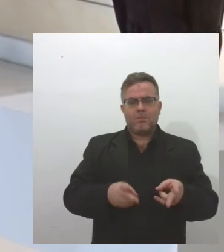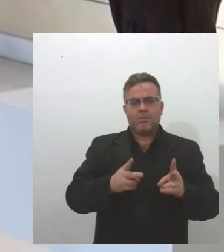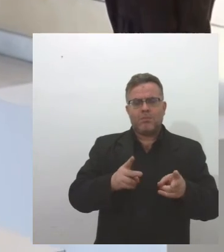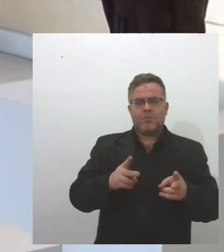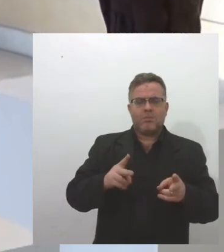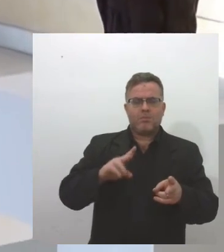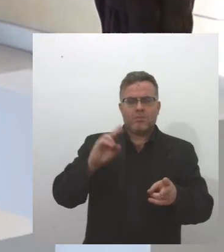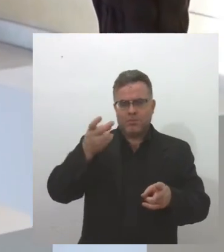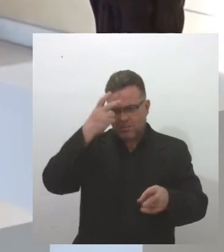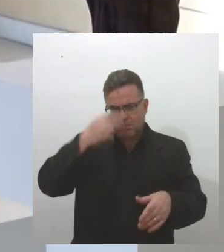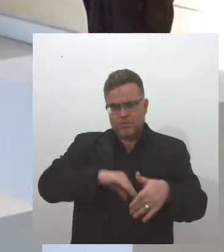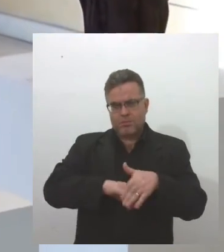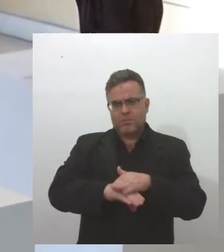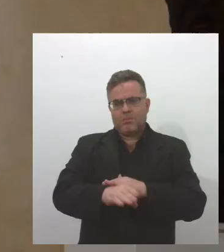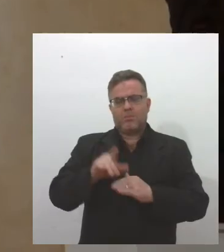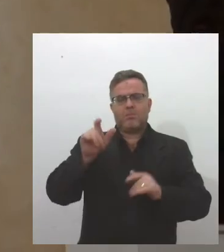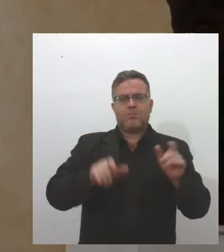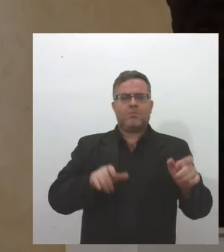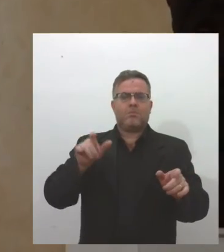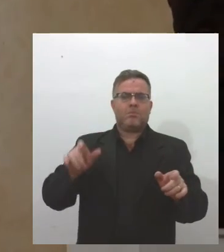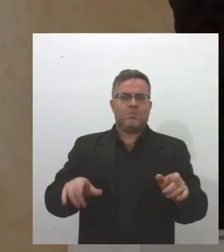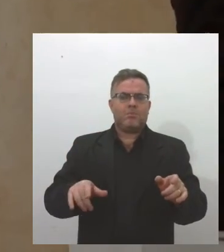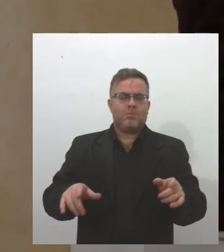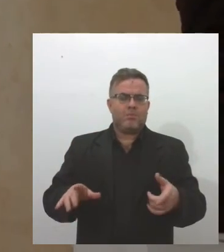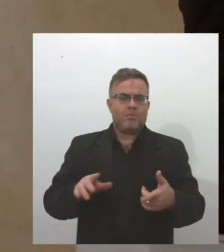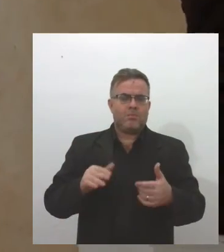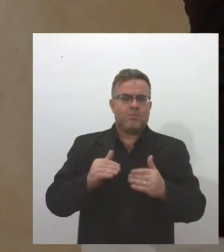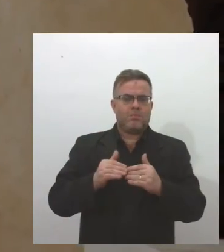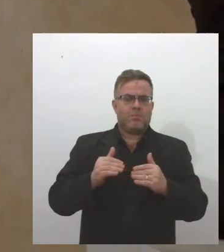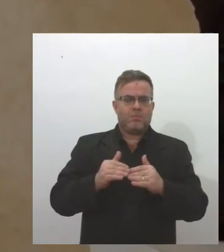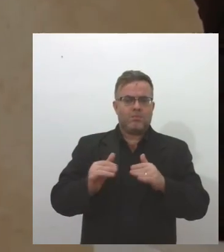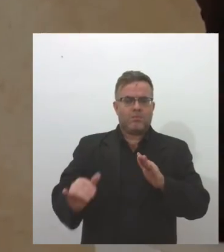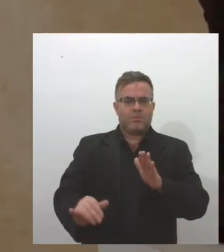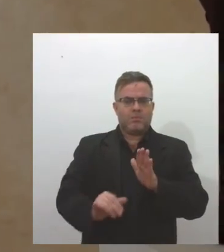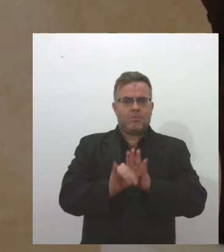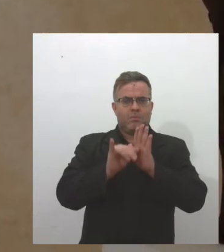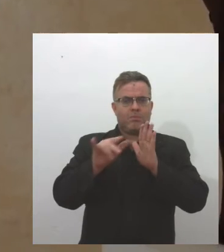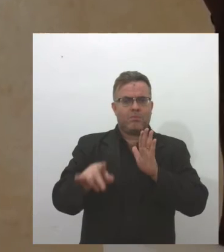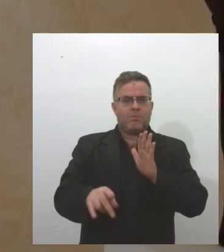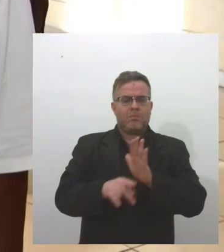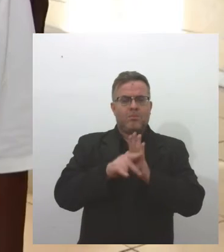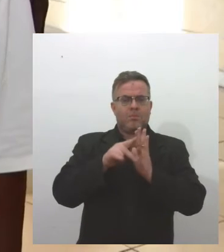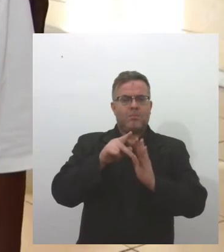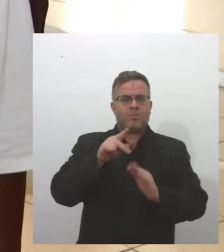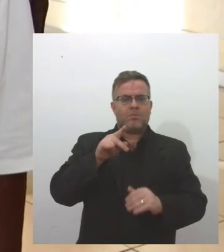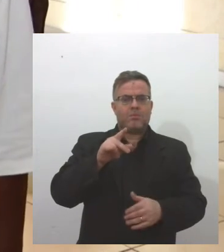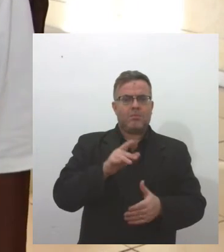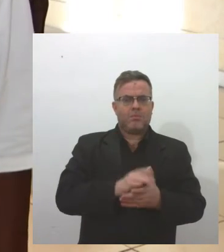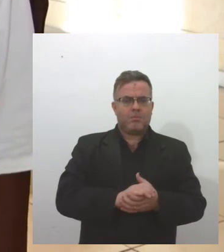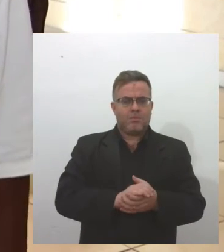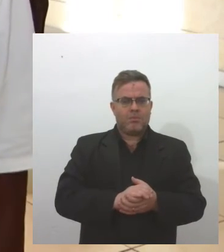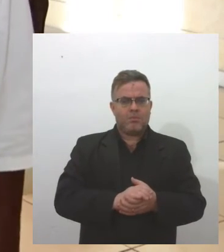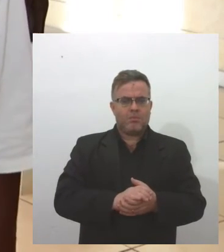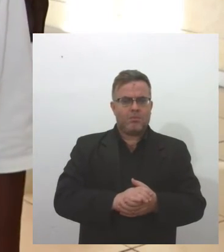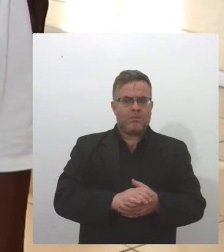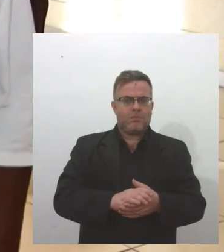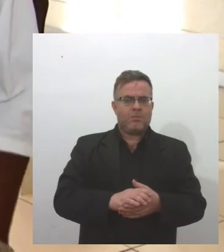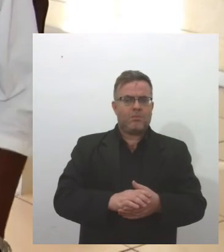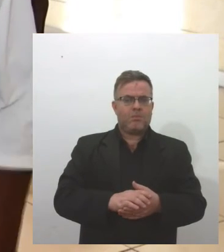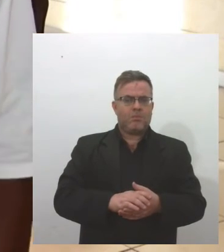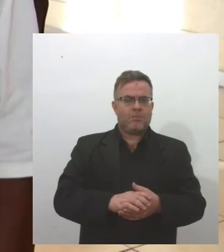caráter expressionista, uma espécie de identidade deste artista plástico. Minha arte como um